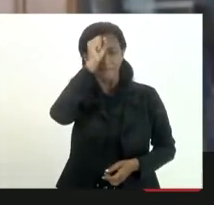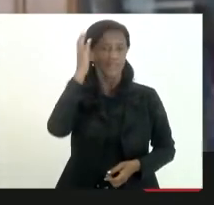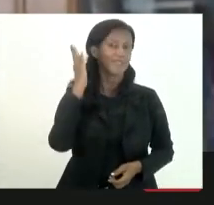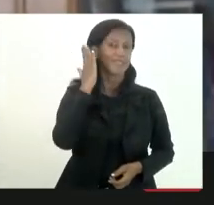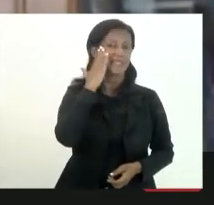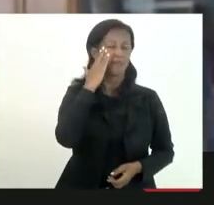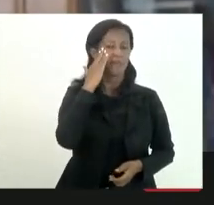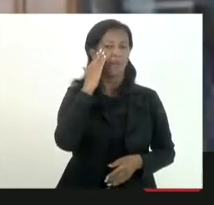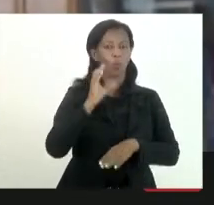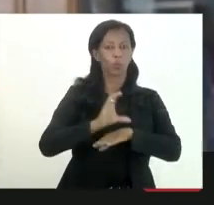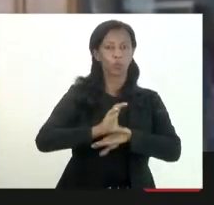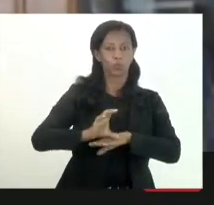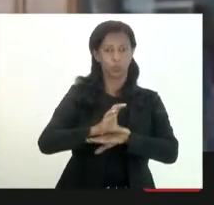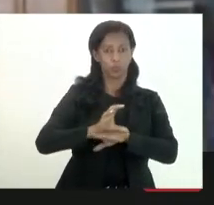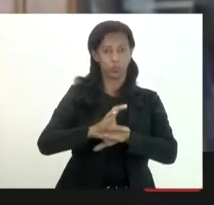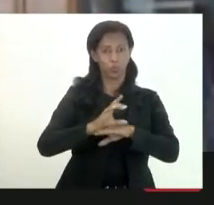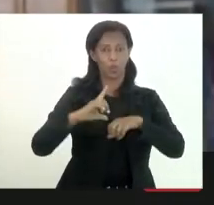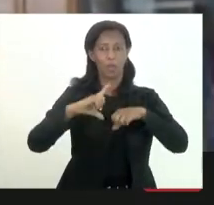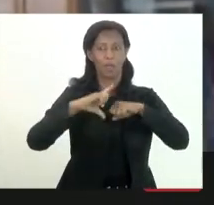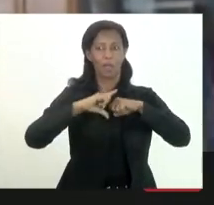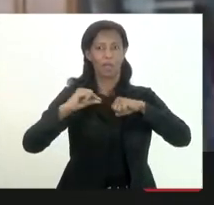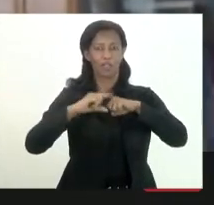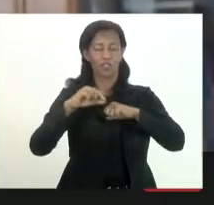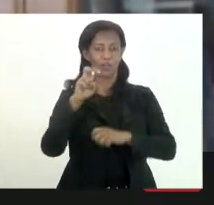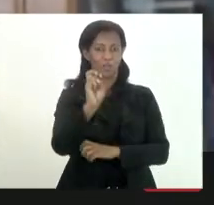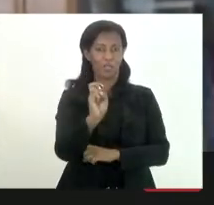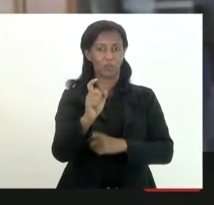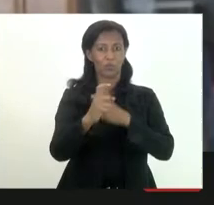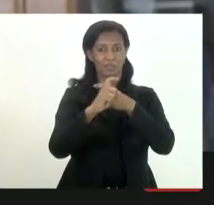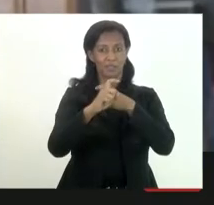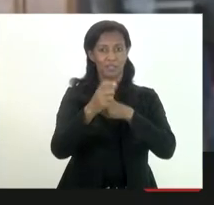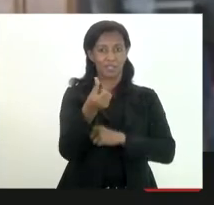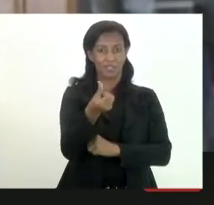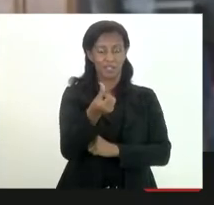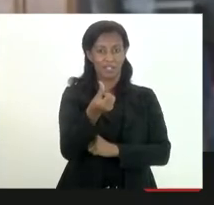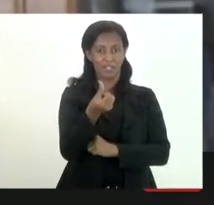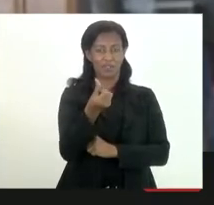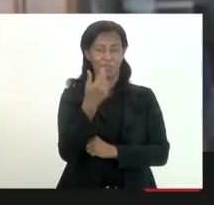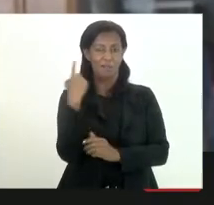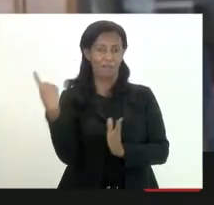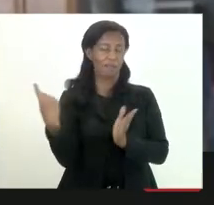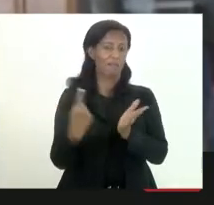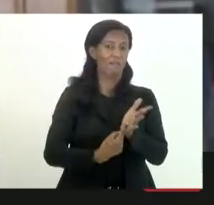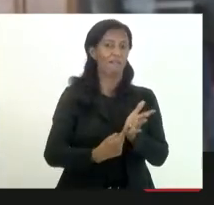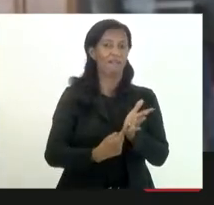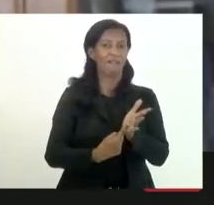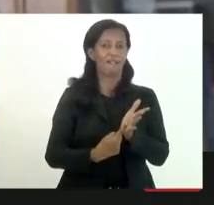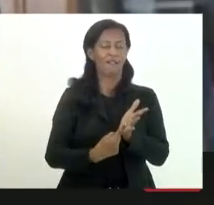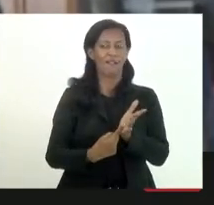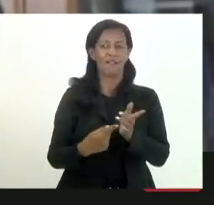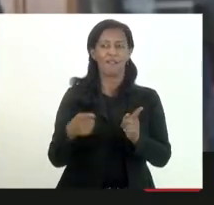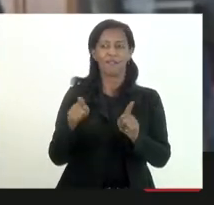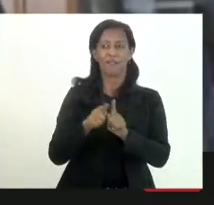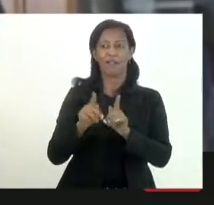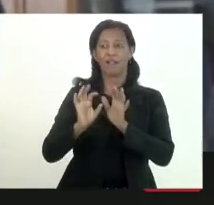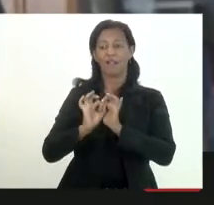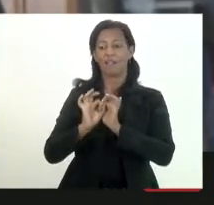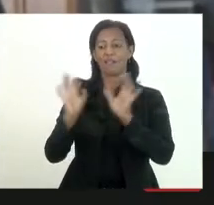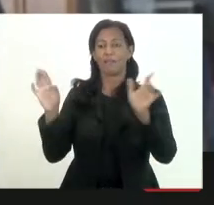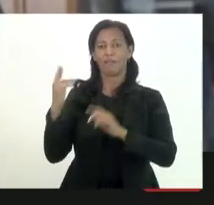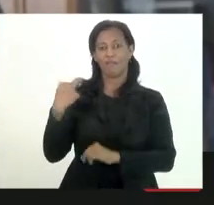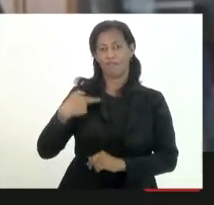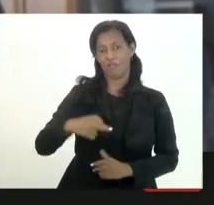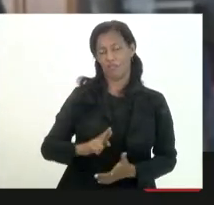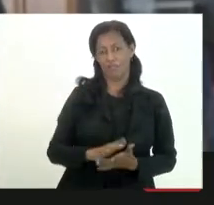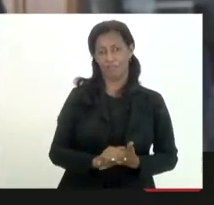nossa Constituição, no artigo 5º, no inciso 6º, estipula a inviolável a liberdade